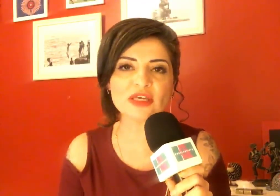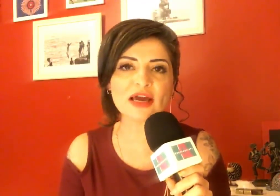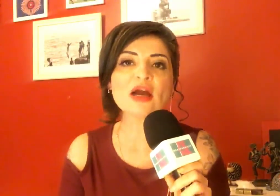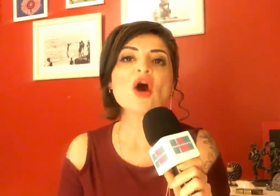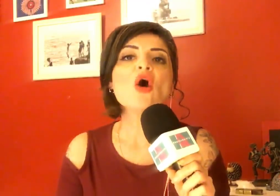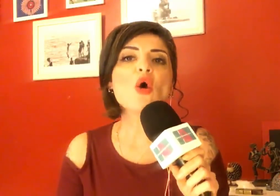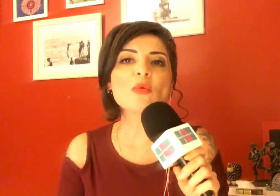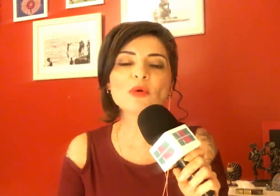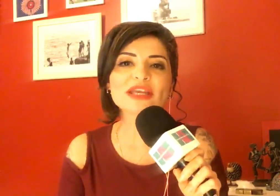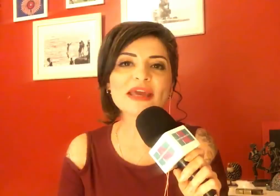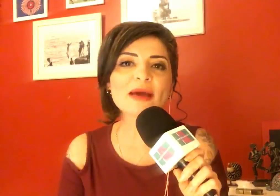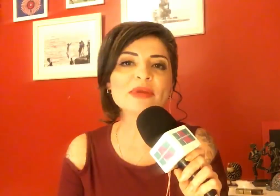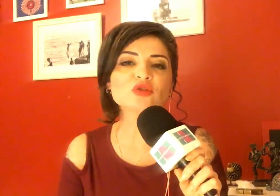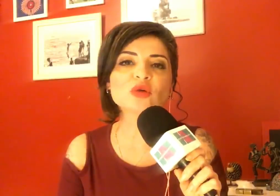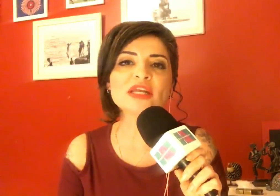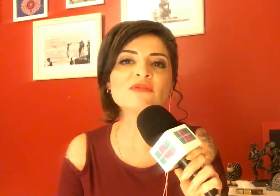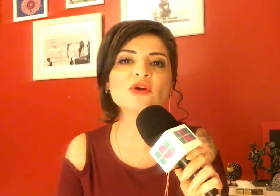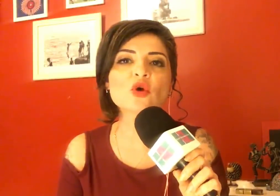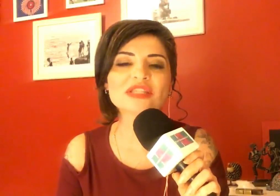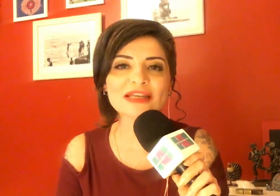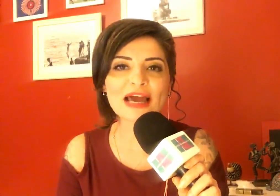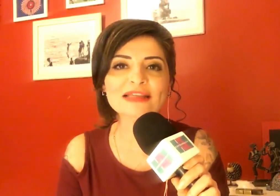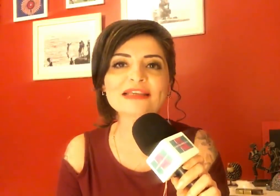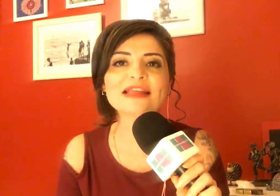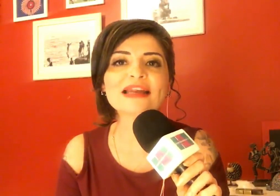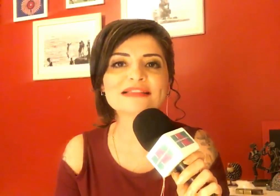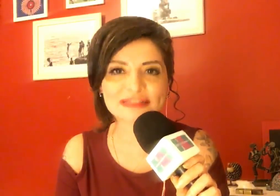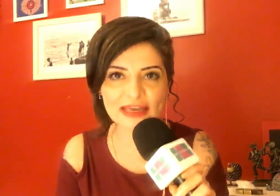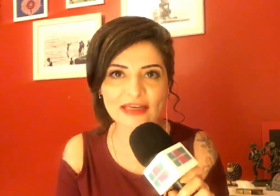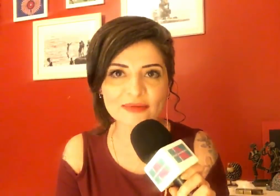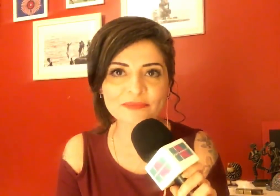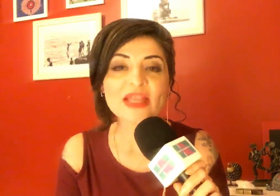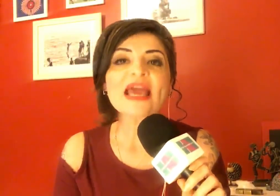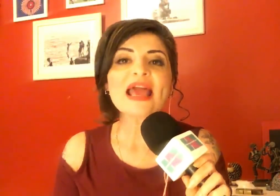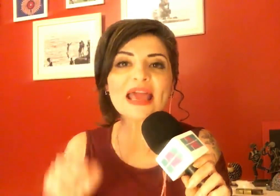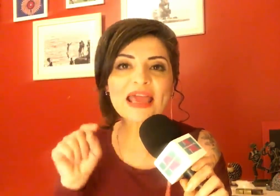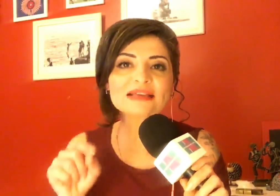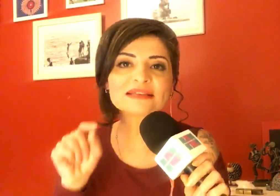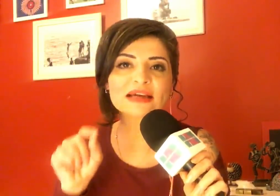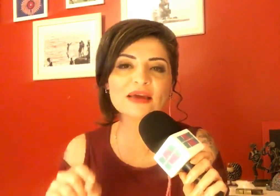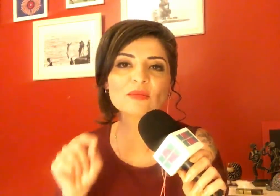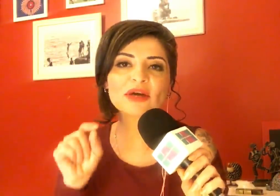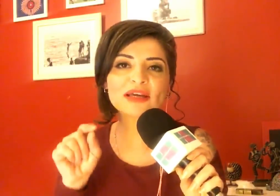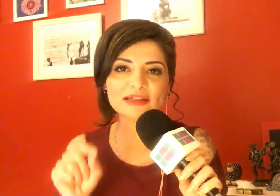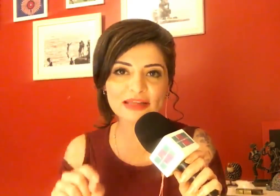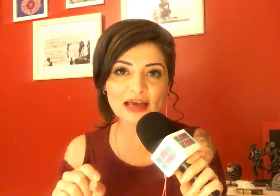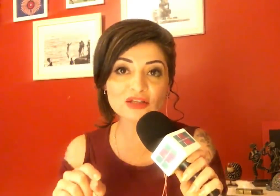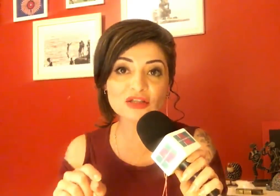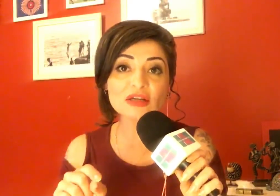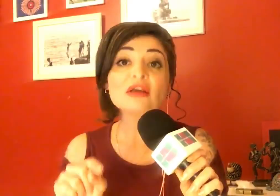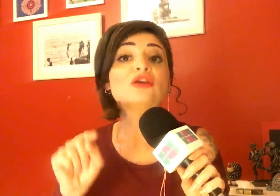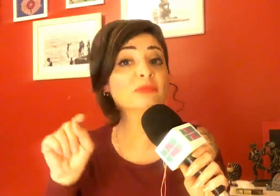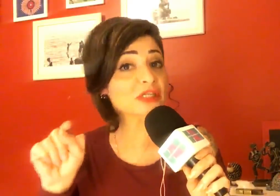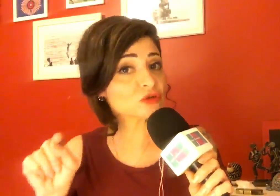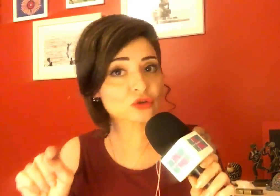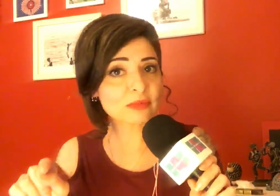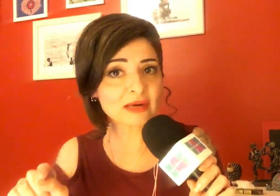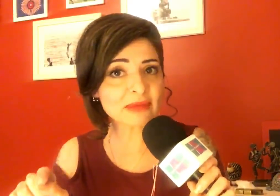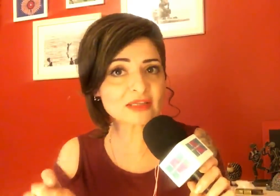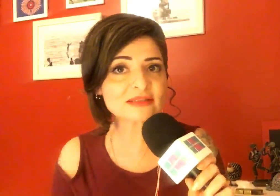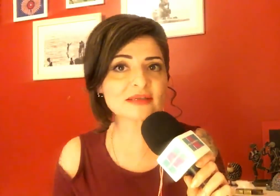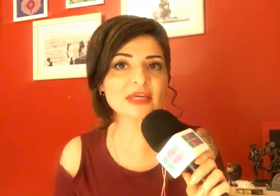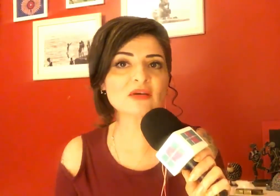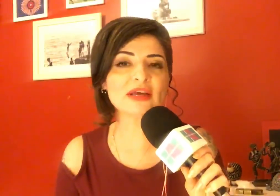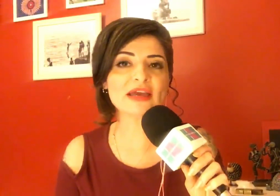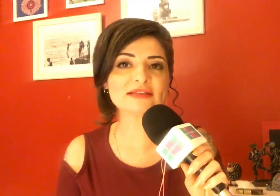o que devia, ou porque a pessoa nem foi condenada e está na cela. Essa é uma realidade que o ministro